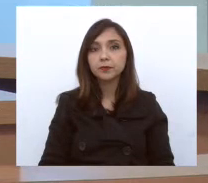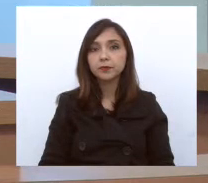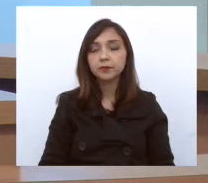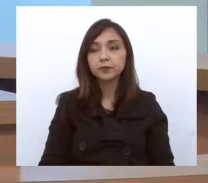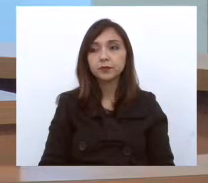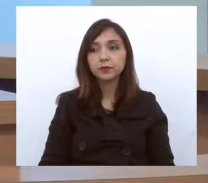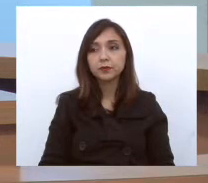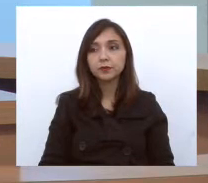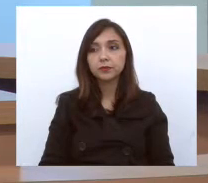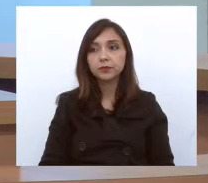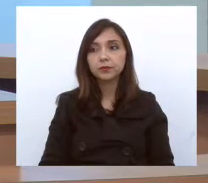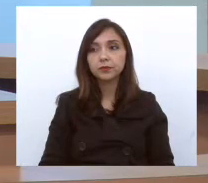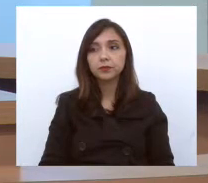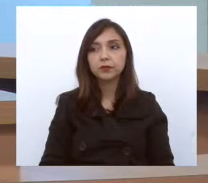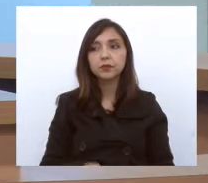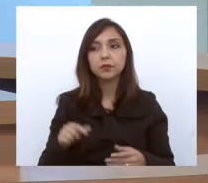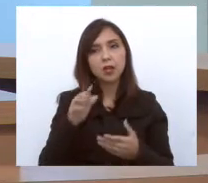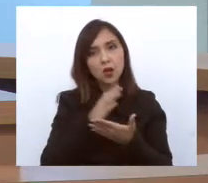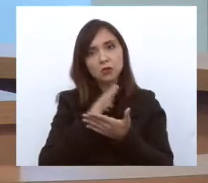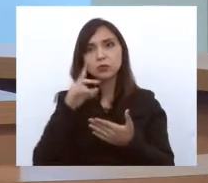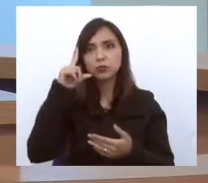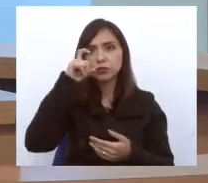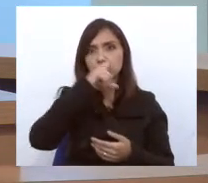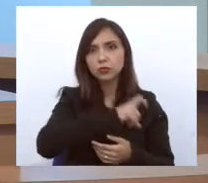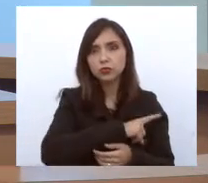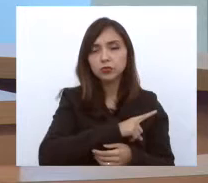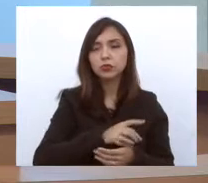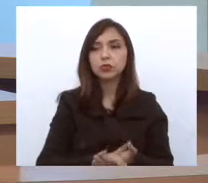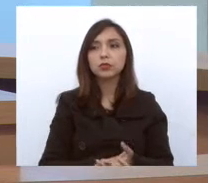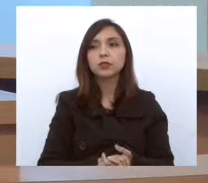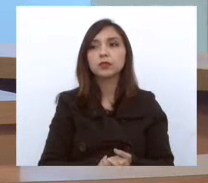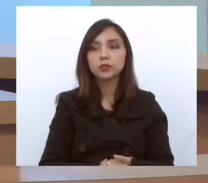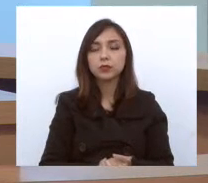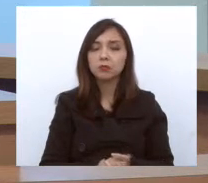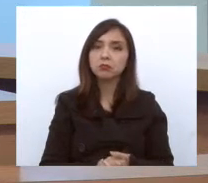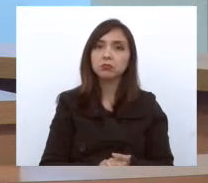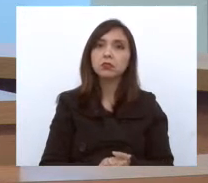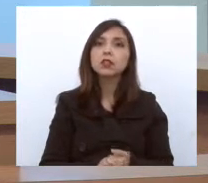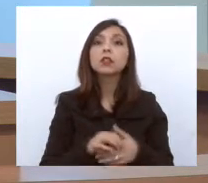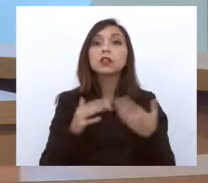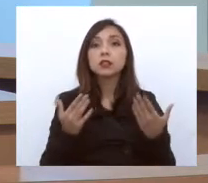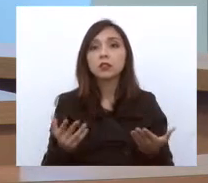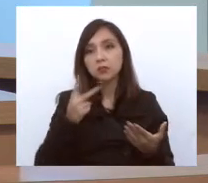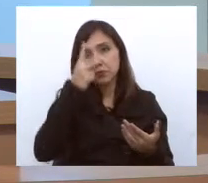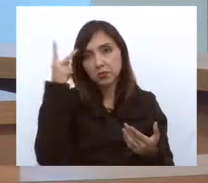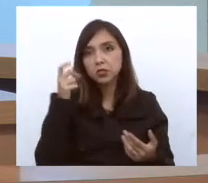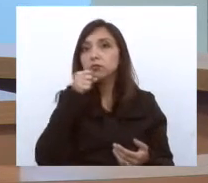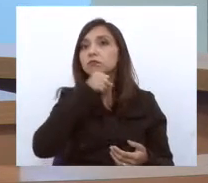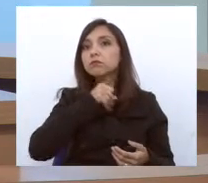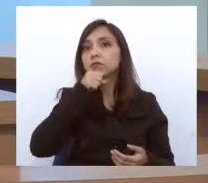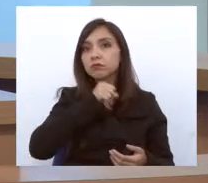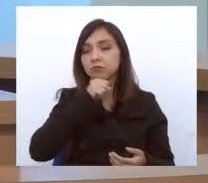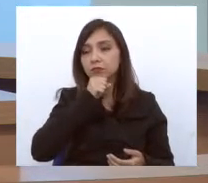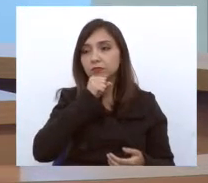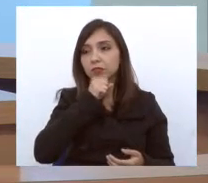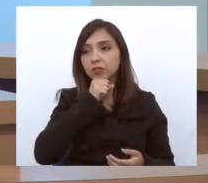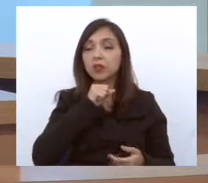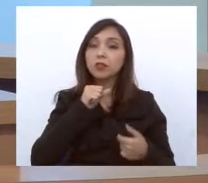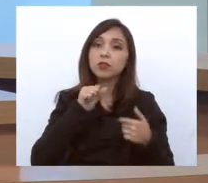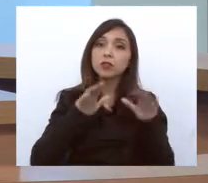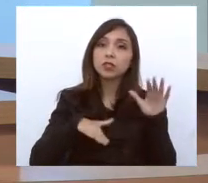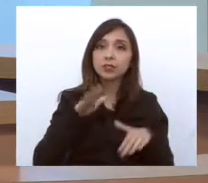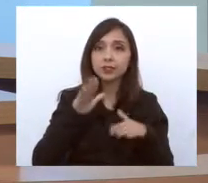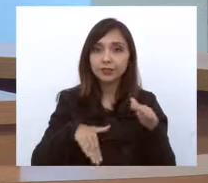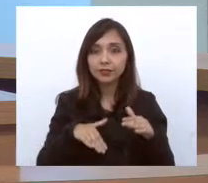tem mais dificuldades do que os outros. Tanto a pessoa idosa, diga-se de